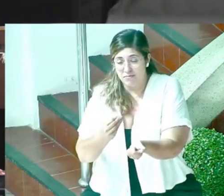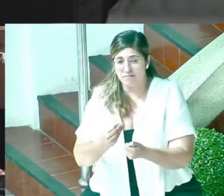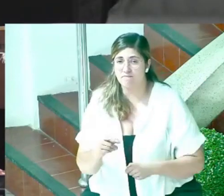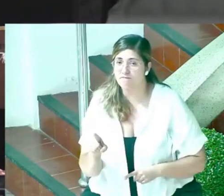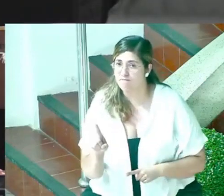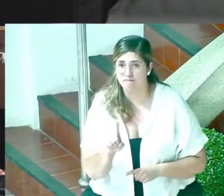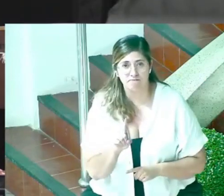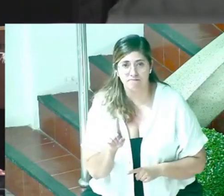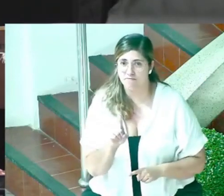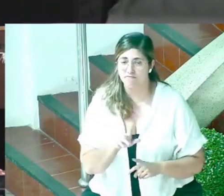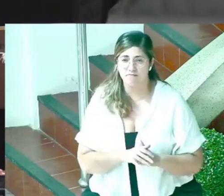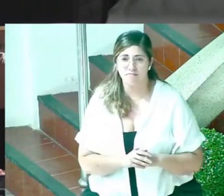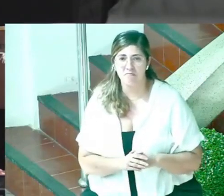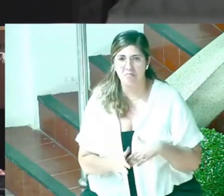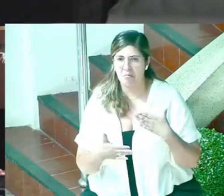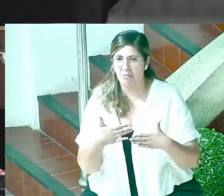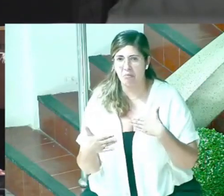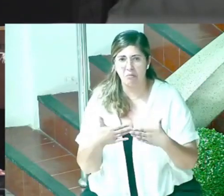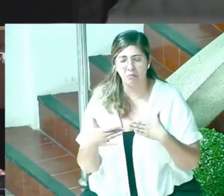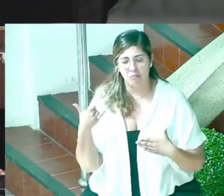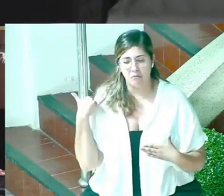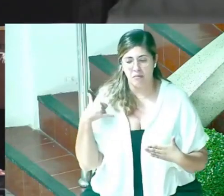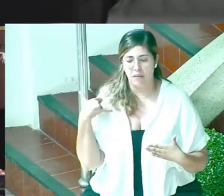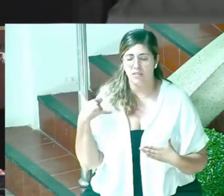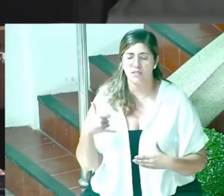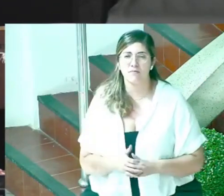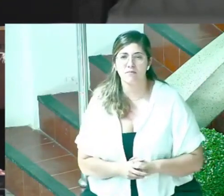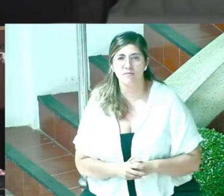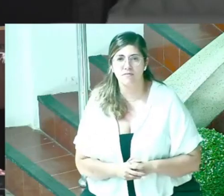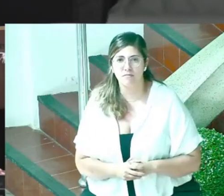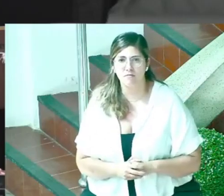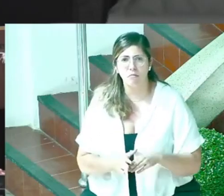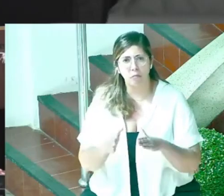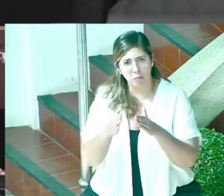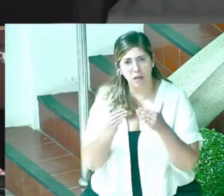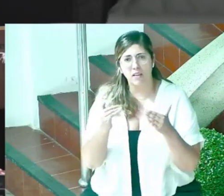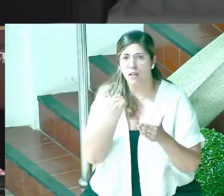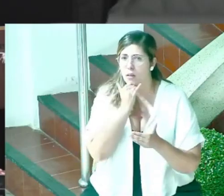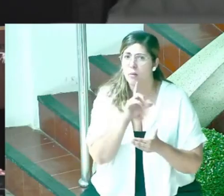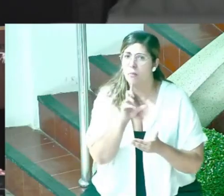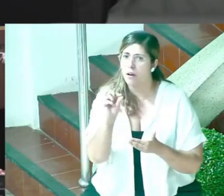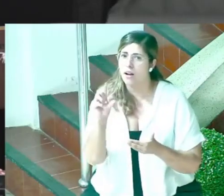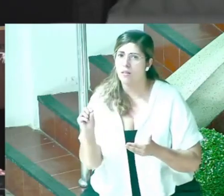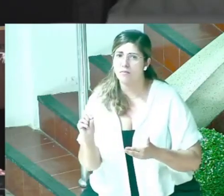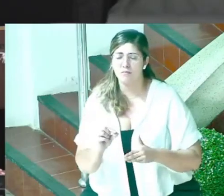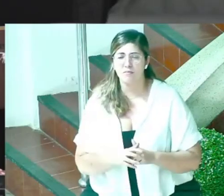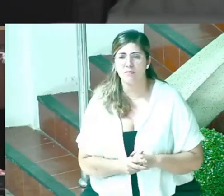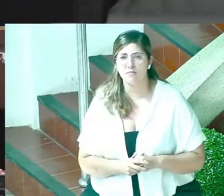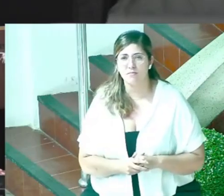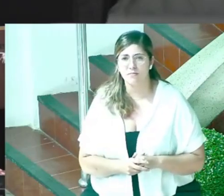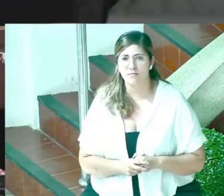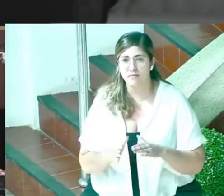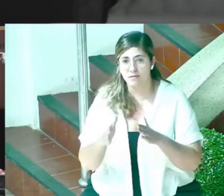ofensa, e ela vai se defender, ela vai falar mal dos outros, ela vai continuar numa espiral